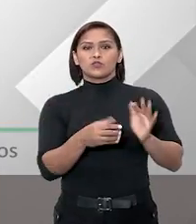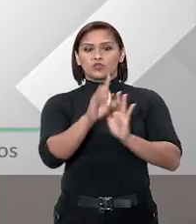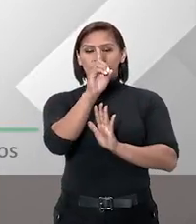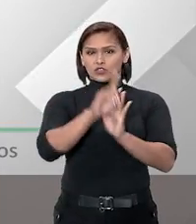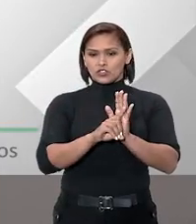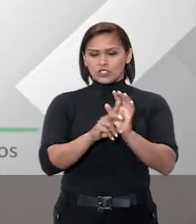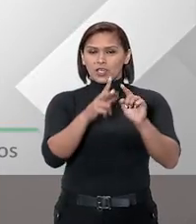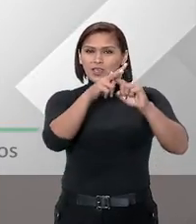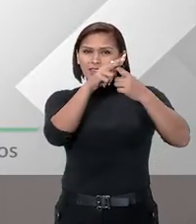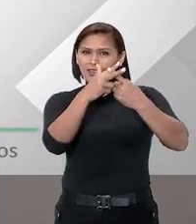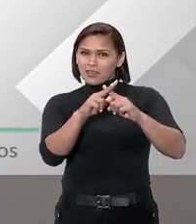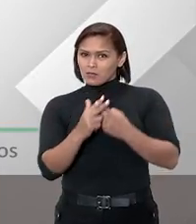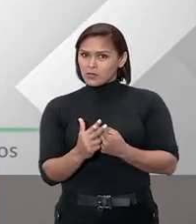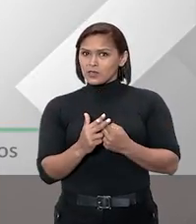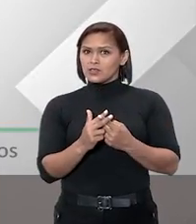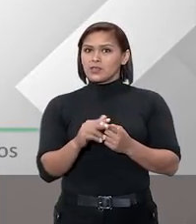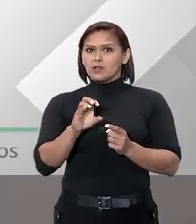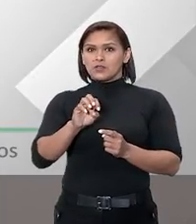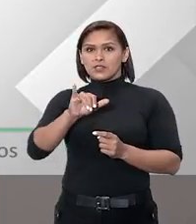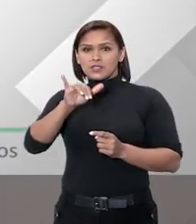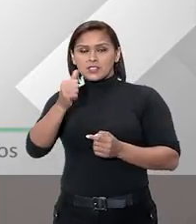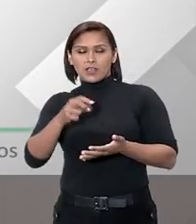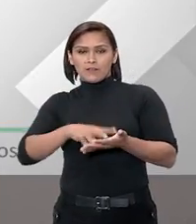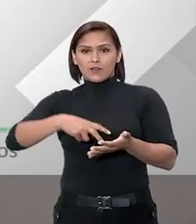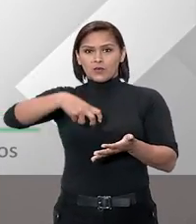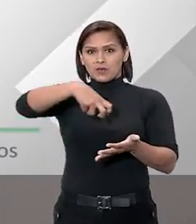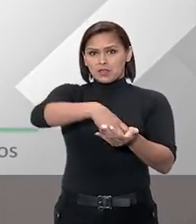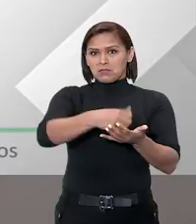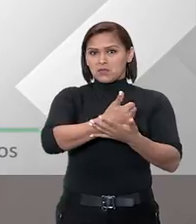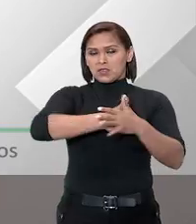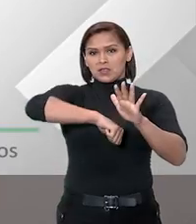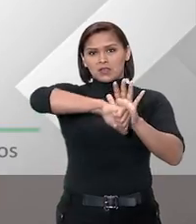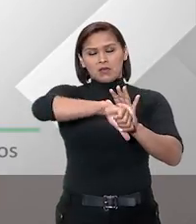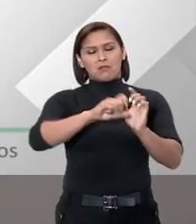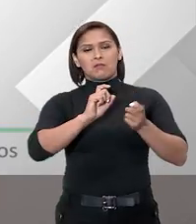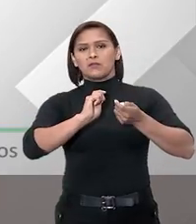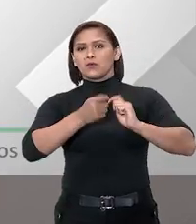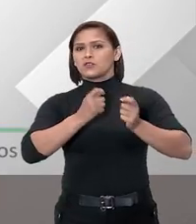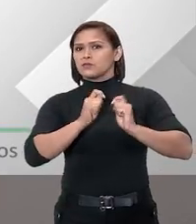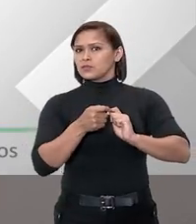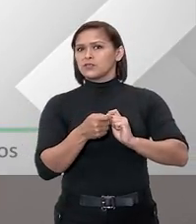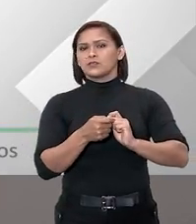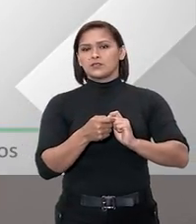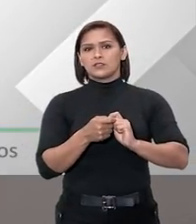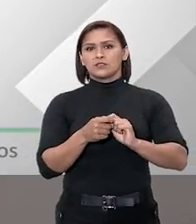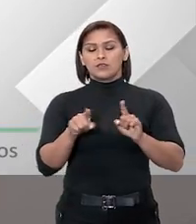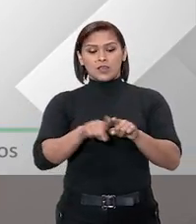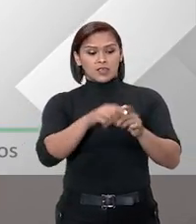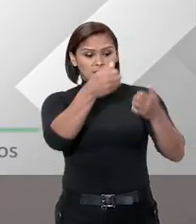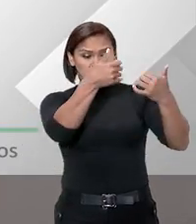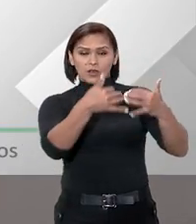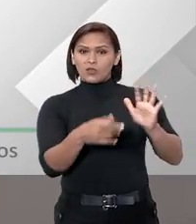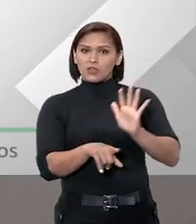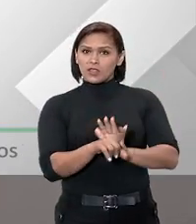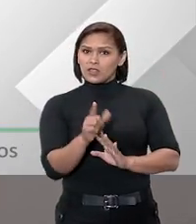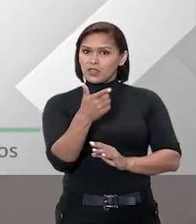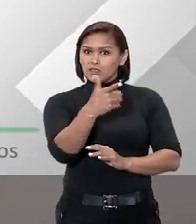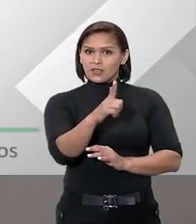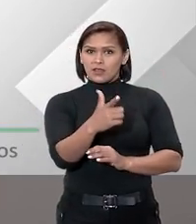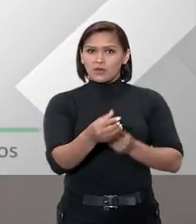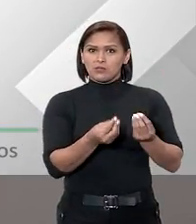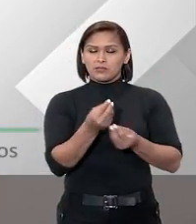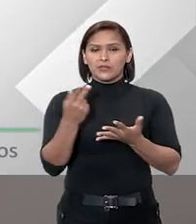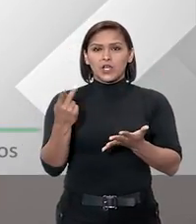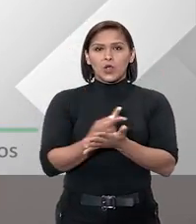direito à reparação, seja civil, criminal ou até administrativa. Então, nesse caso, não